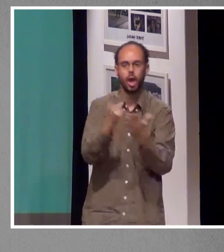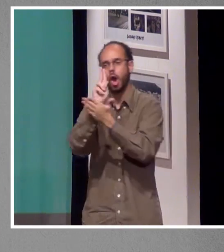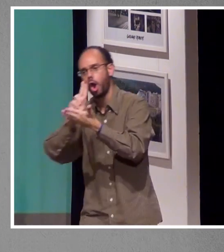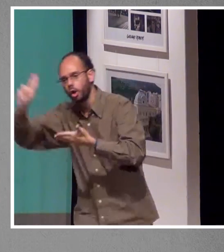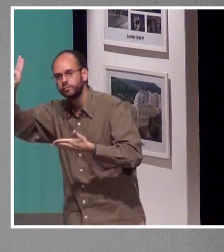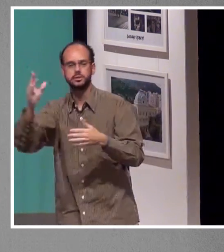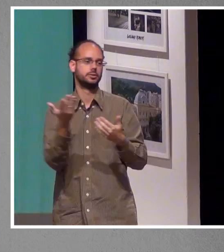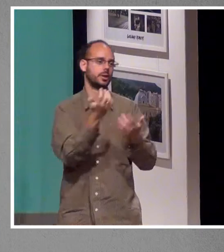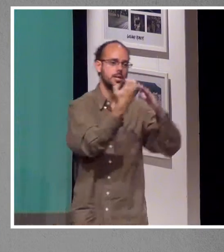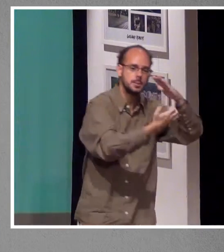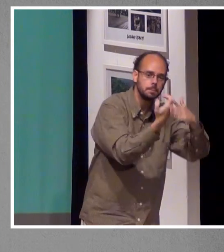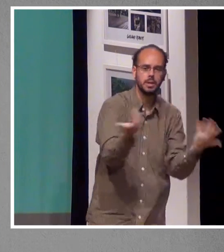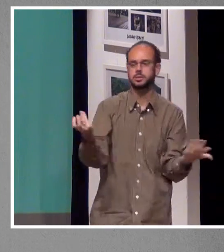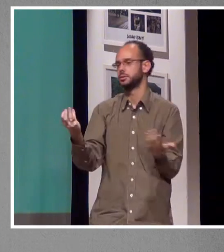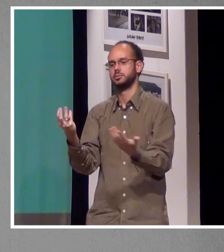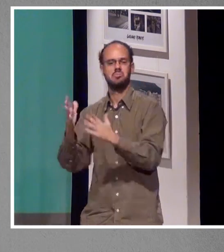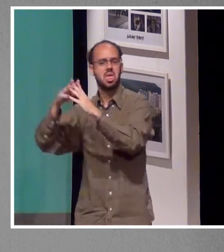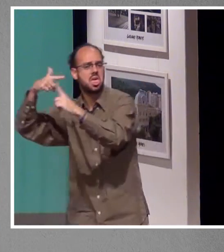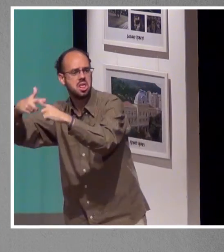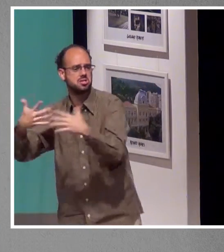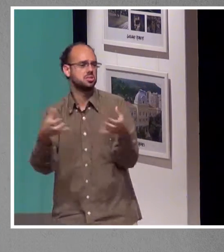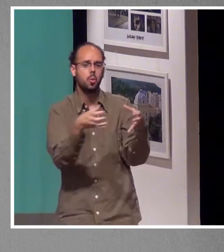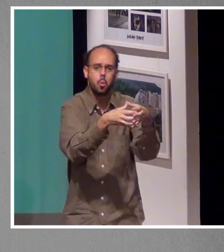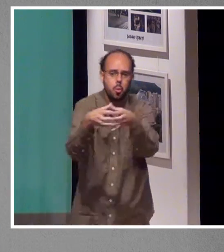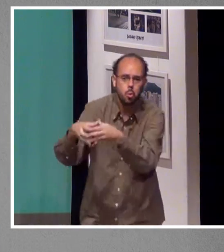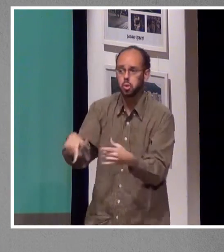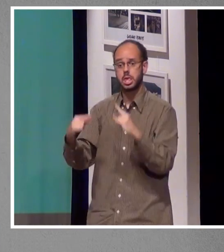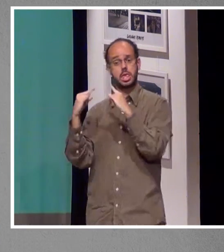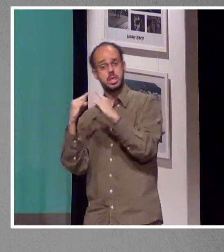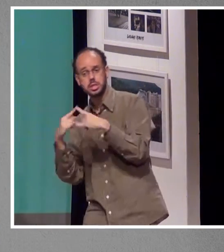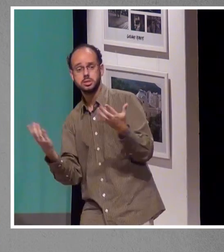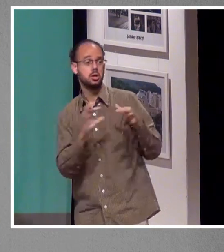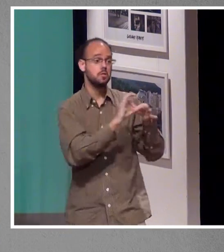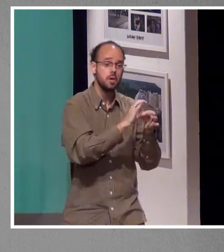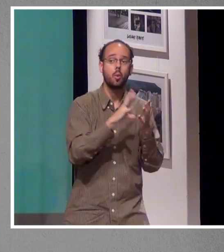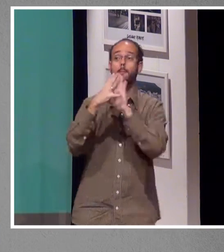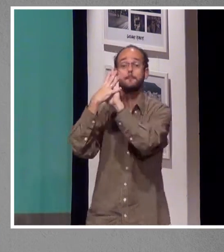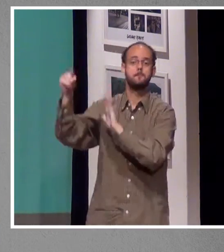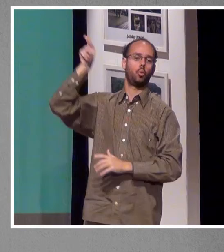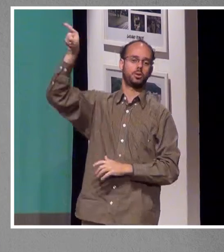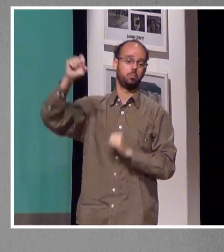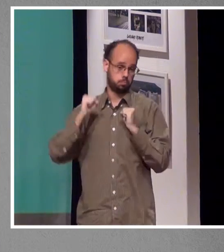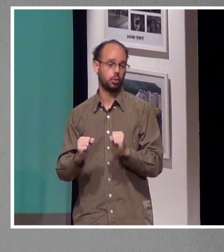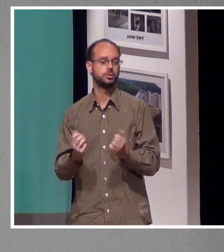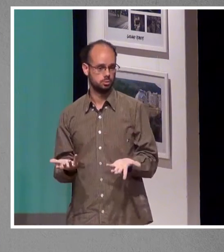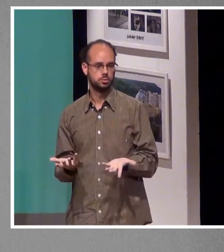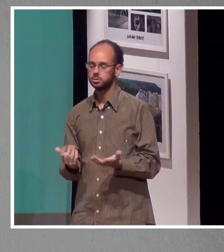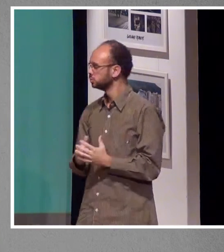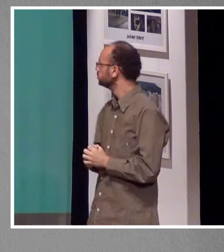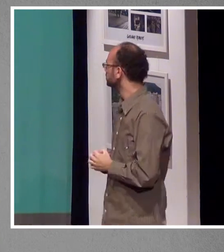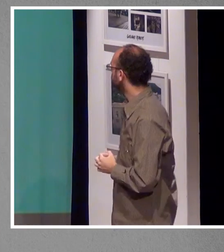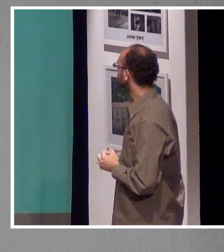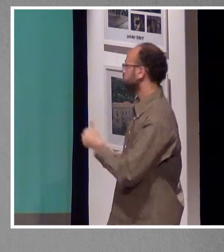nacional, nas escolas, nas universidades, nas empresas, nas igrejas, na FENEI